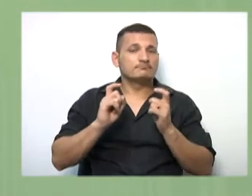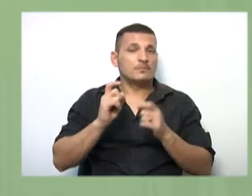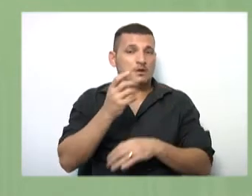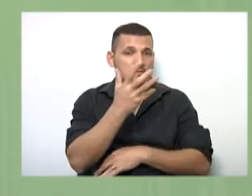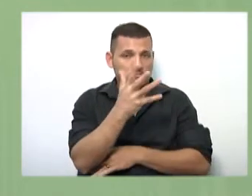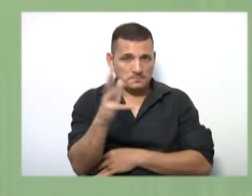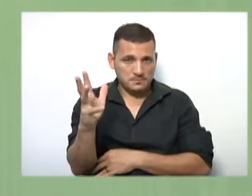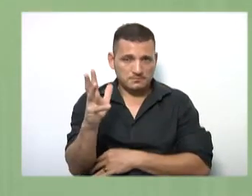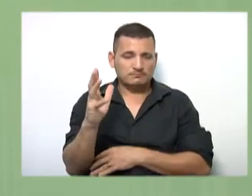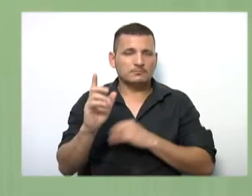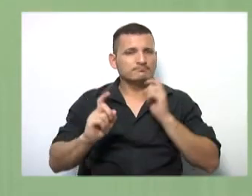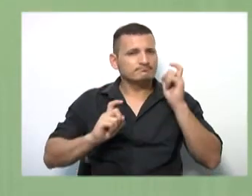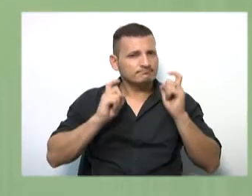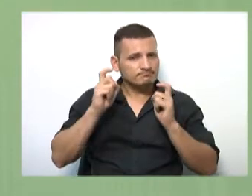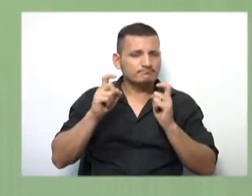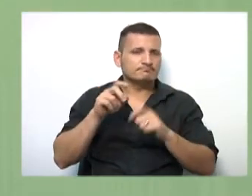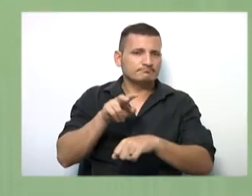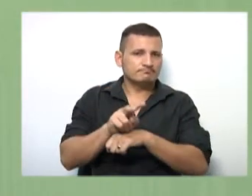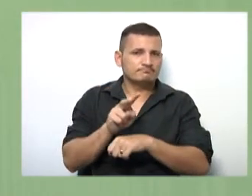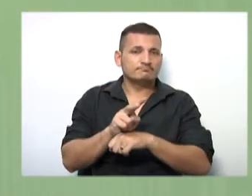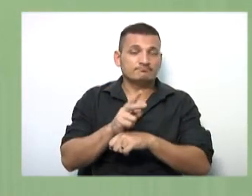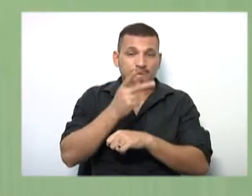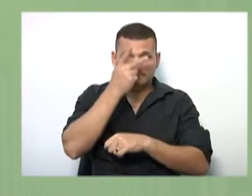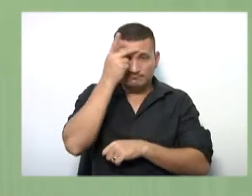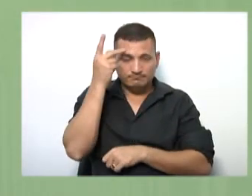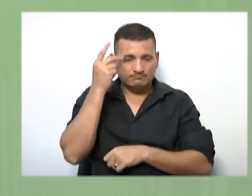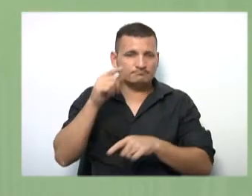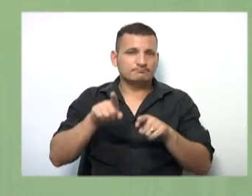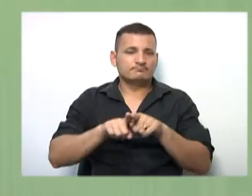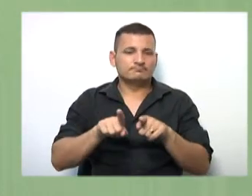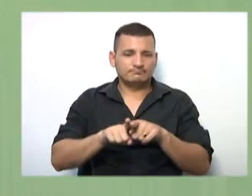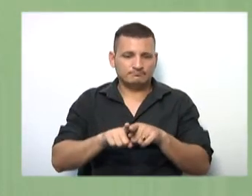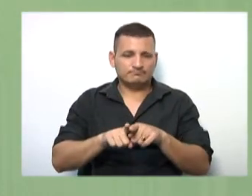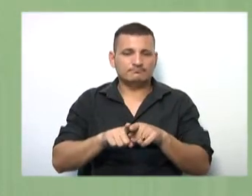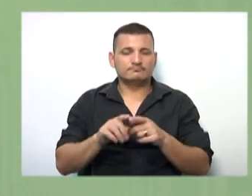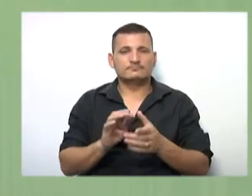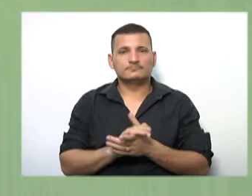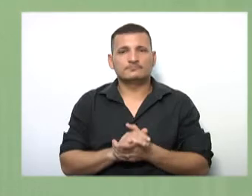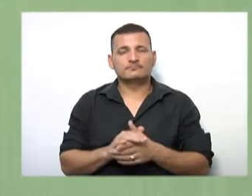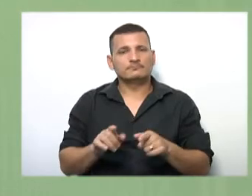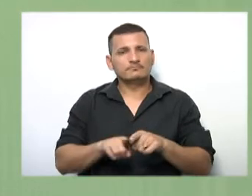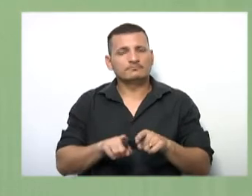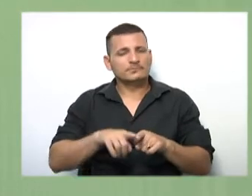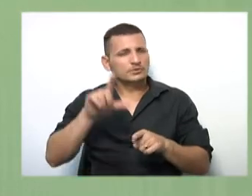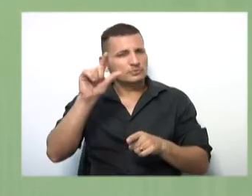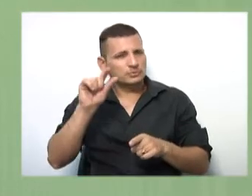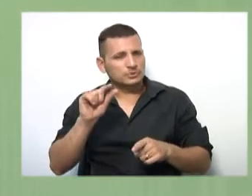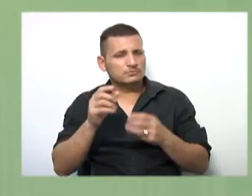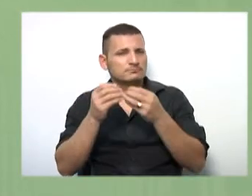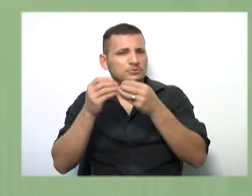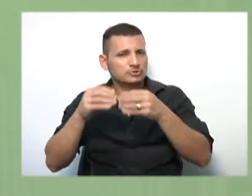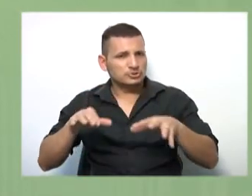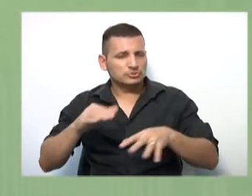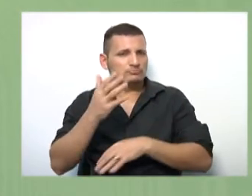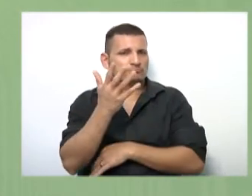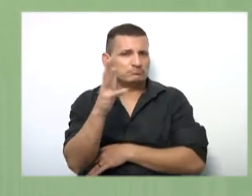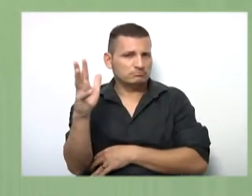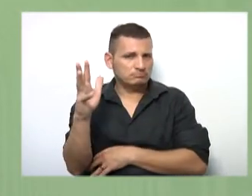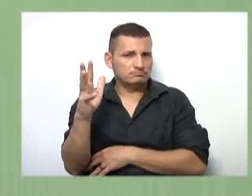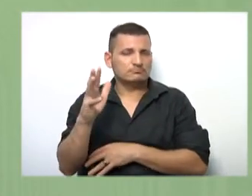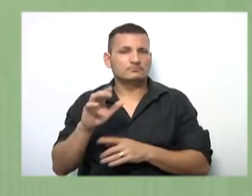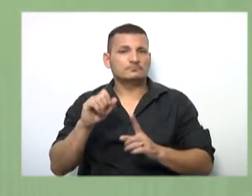é a preocupação com a recuperação ambiental, a redução dos impactos ambientais e sociais.